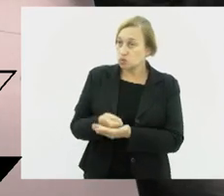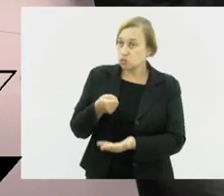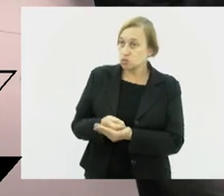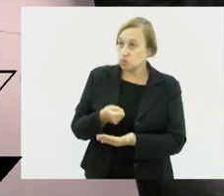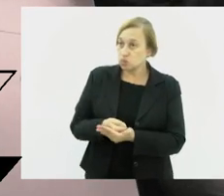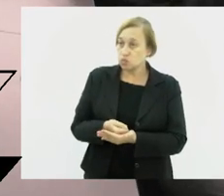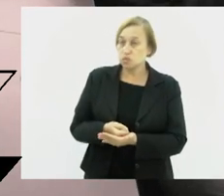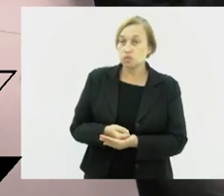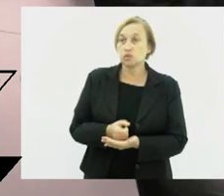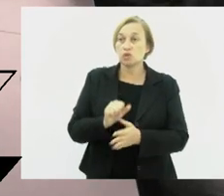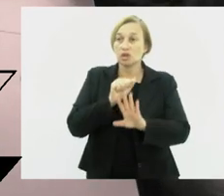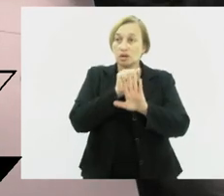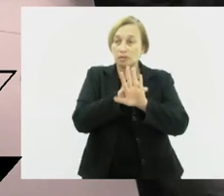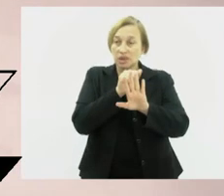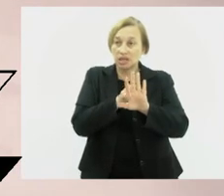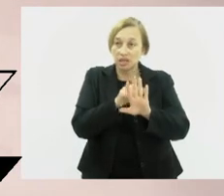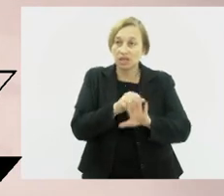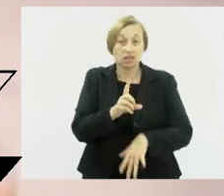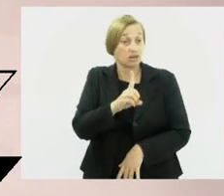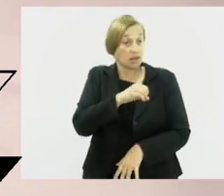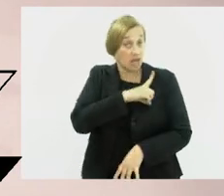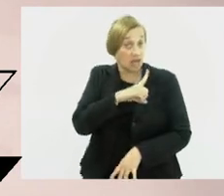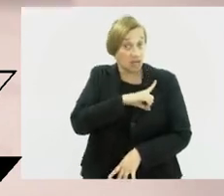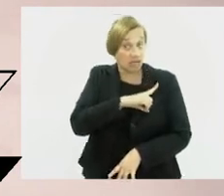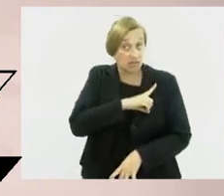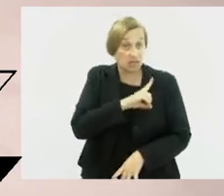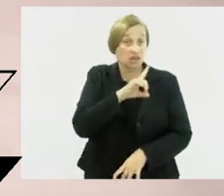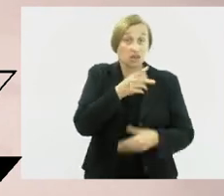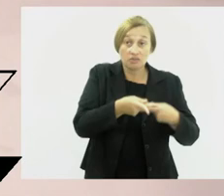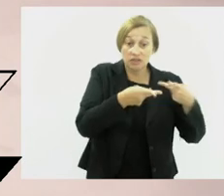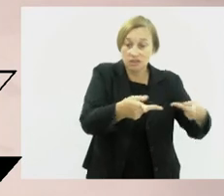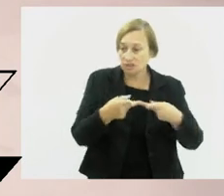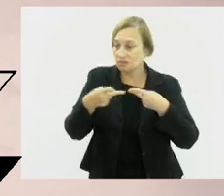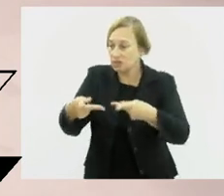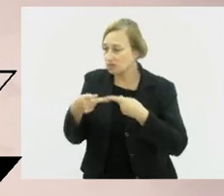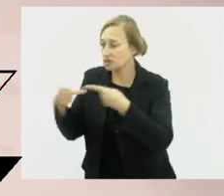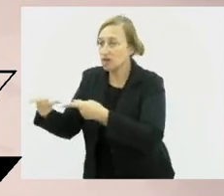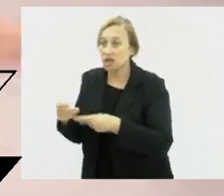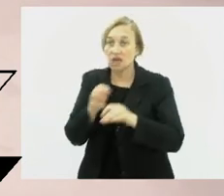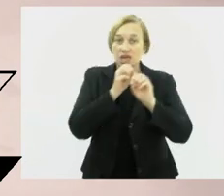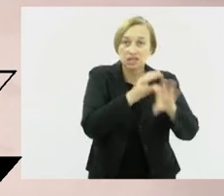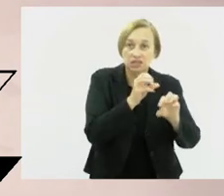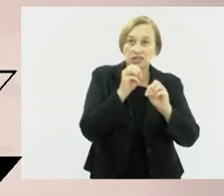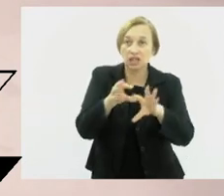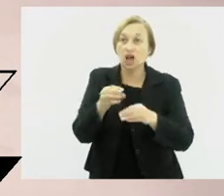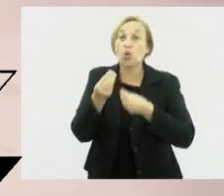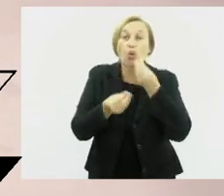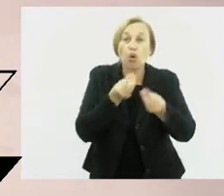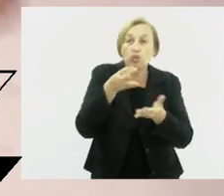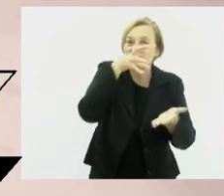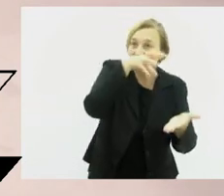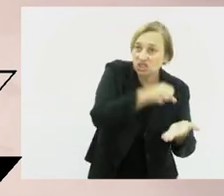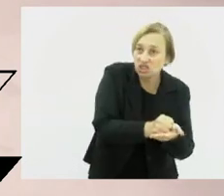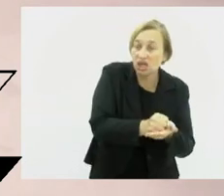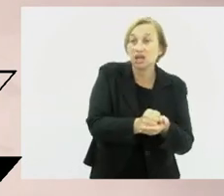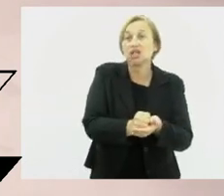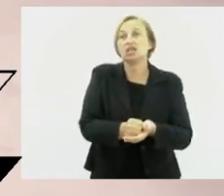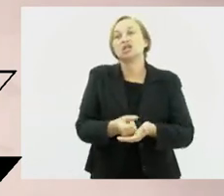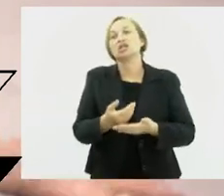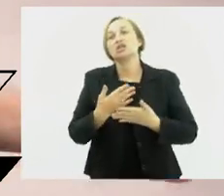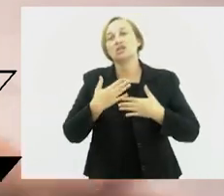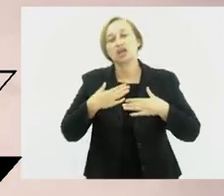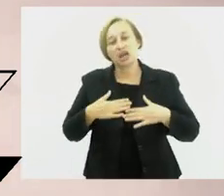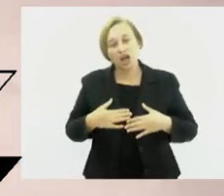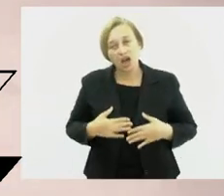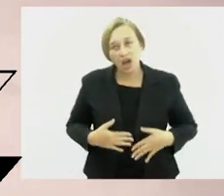em porta, de delegacia em delegacia, para ensinar como fazer esse registro. E a gente faz na maior